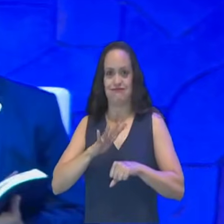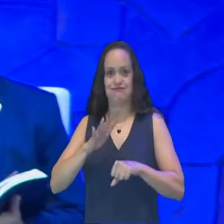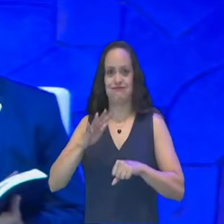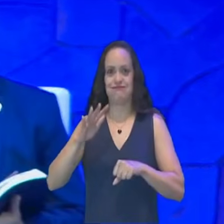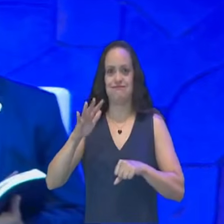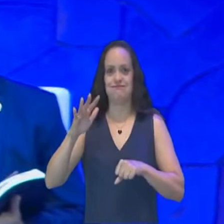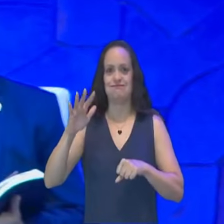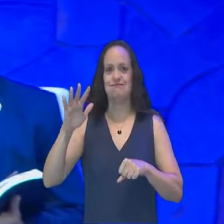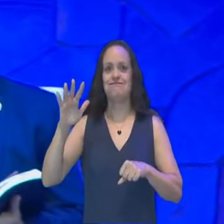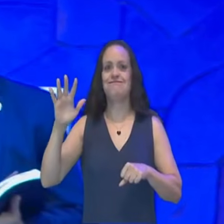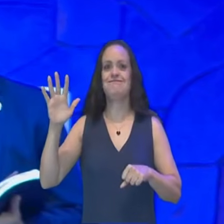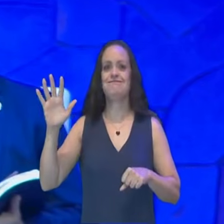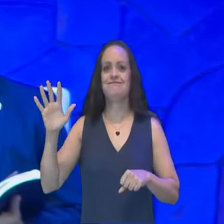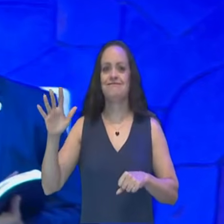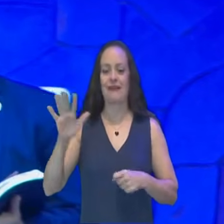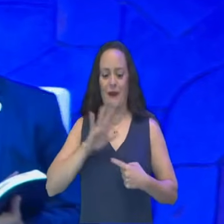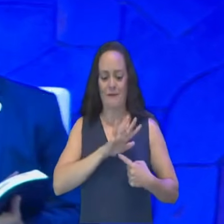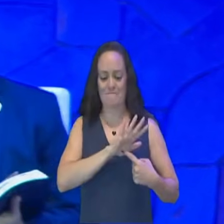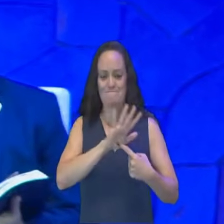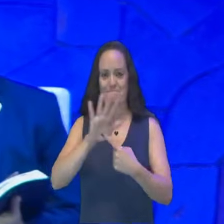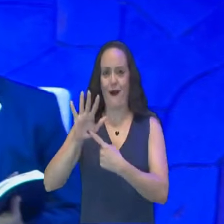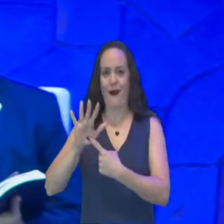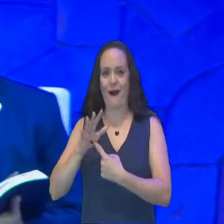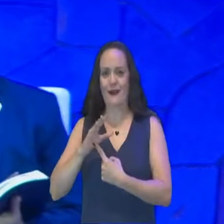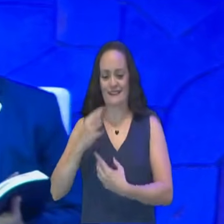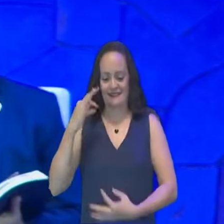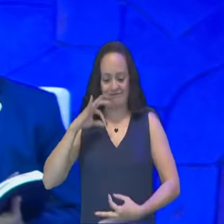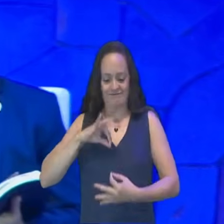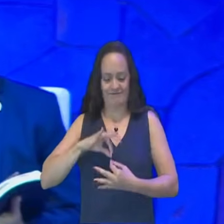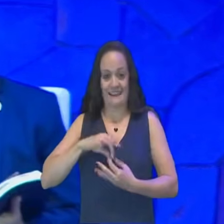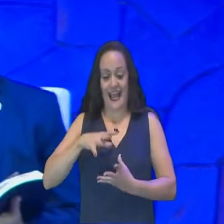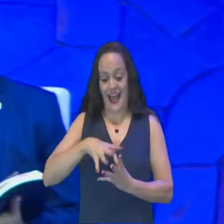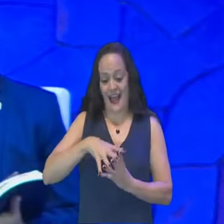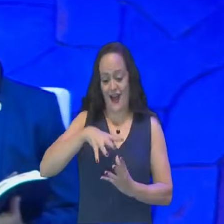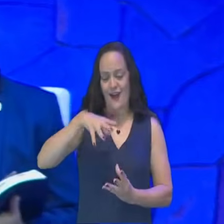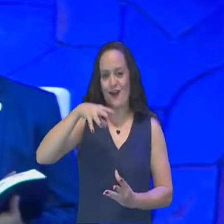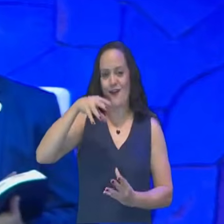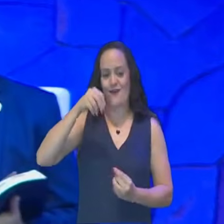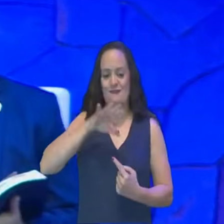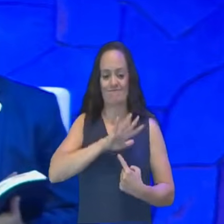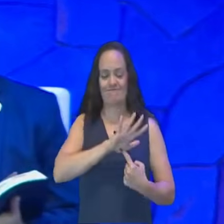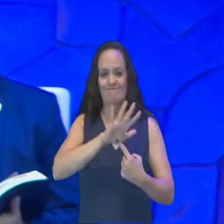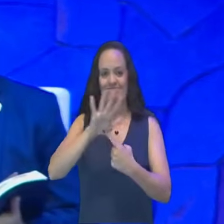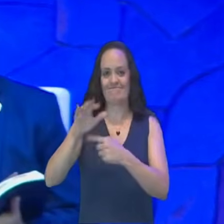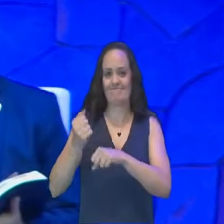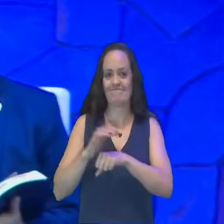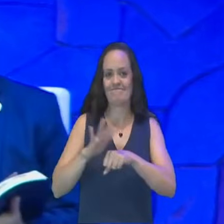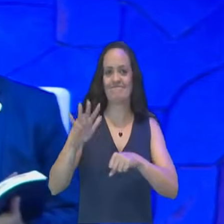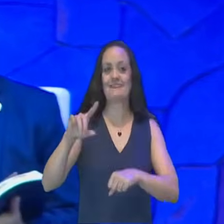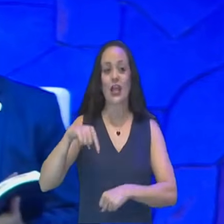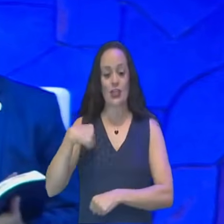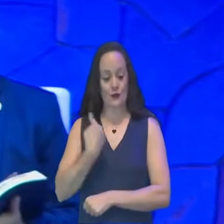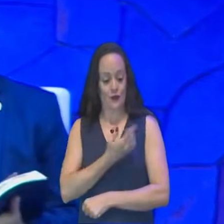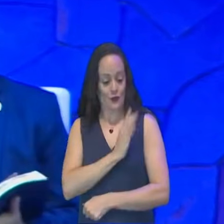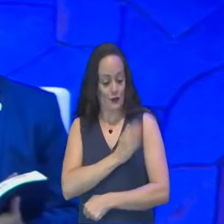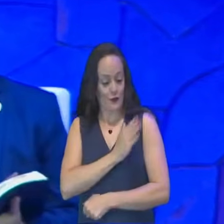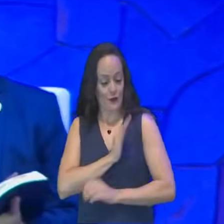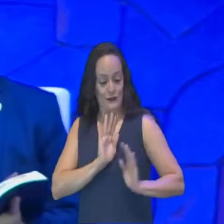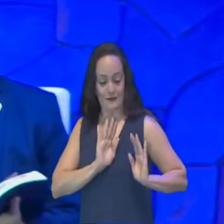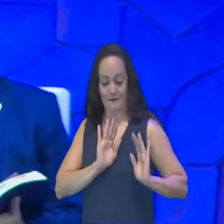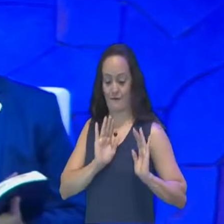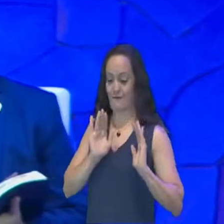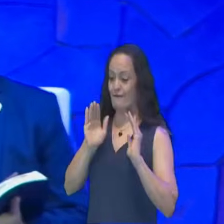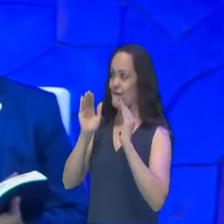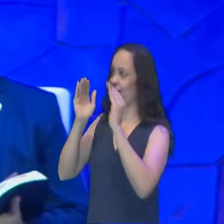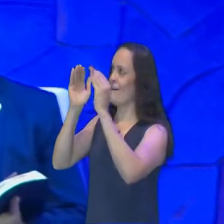traz o real estado da nossa alma, da nossa vida, e eleva o nosso coração aos valores